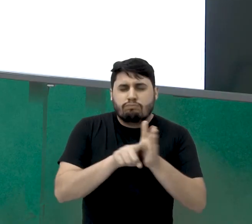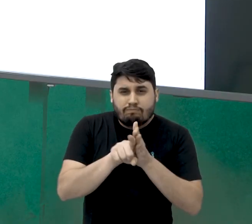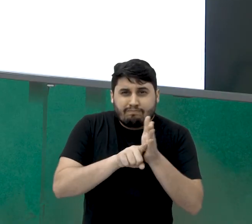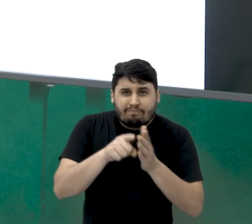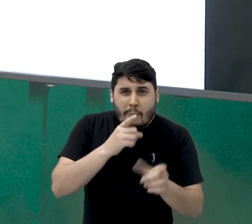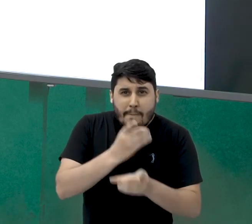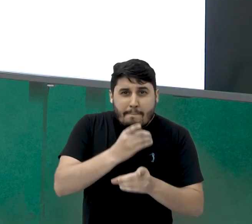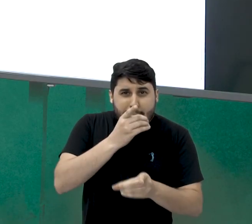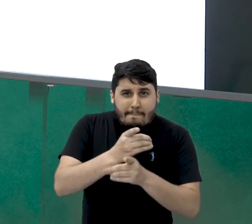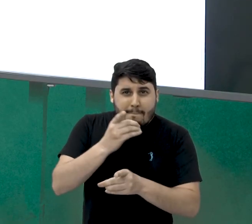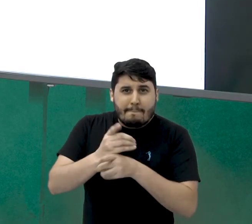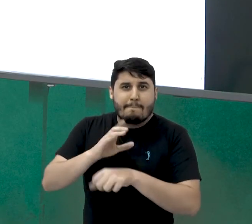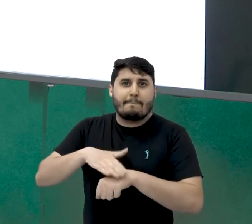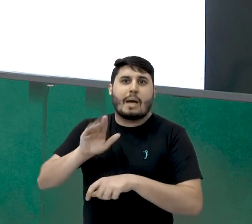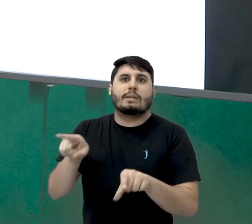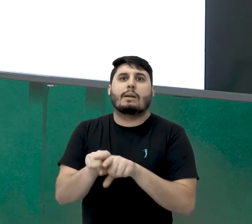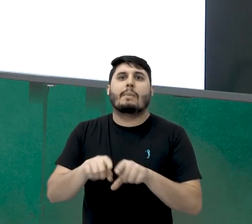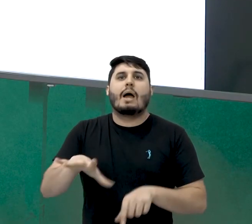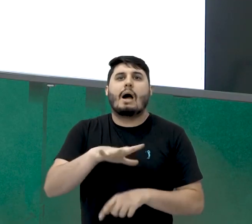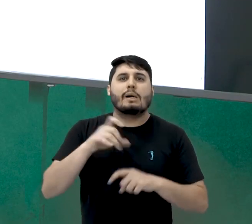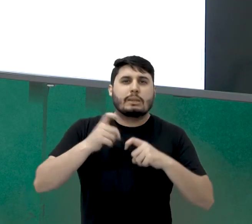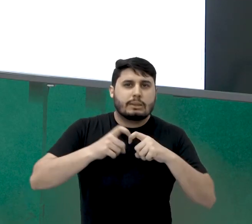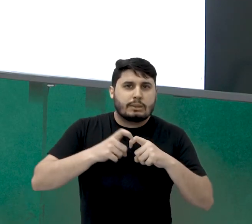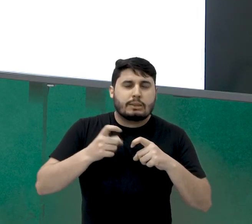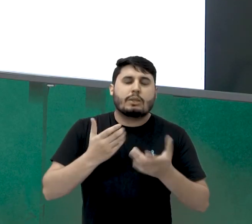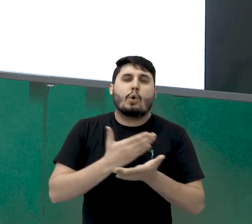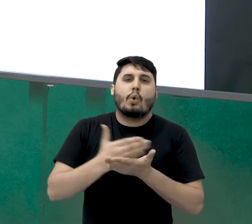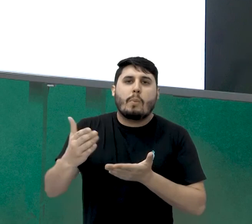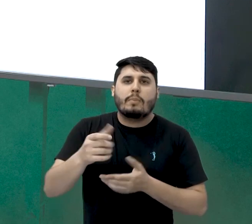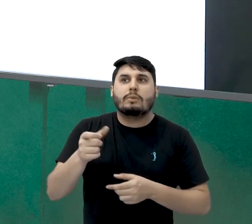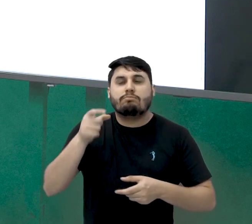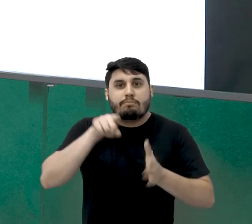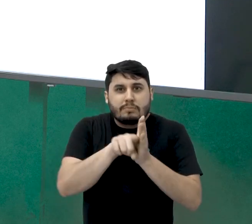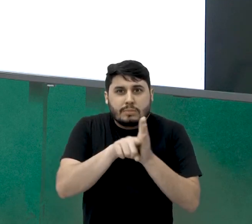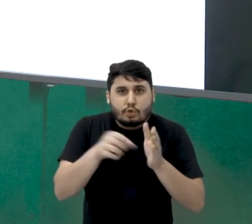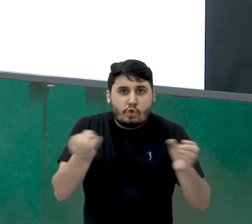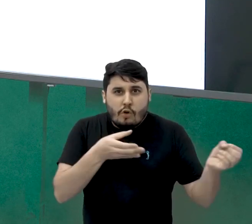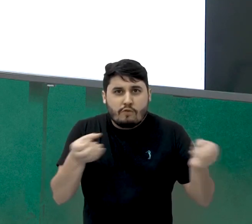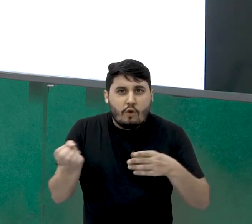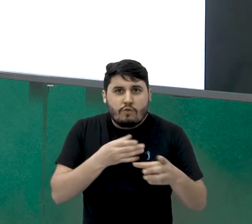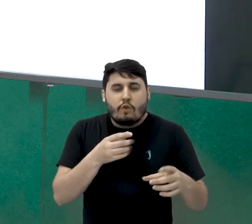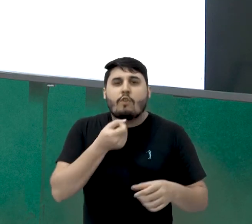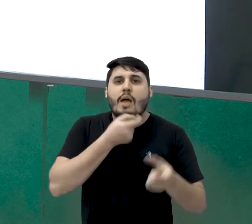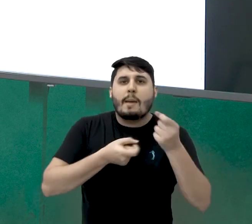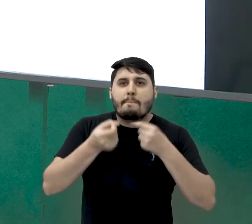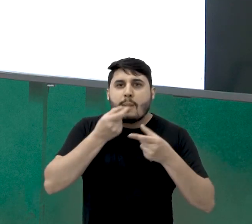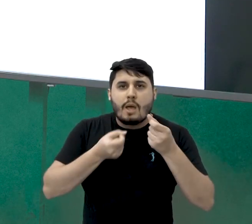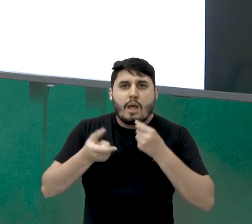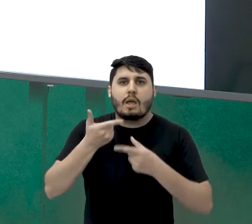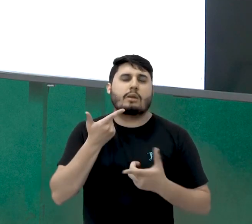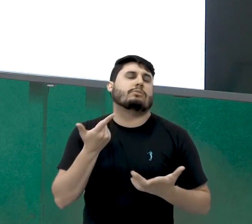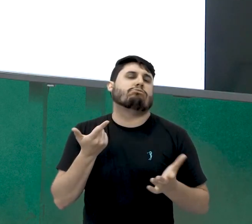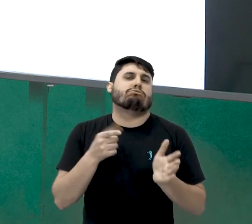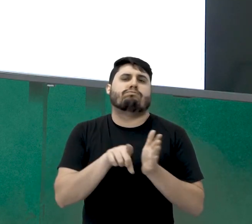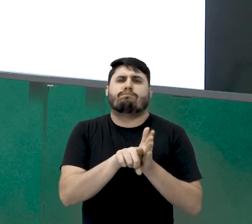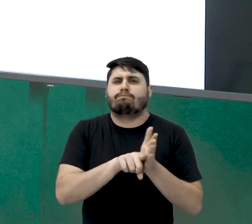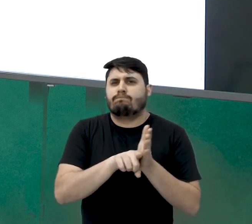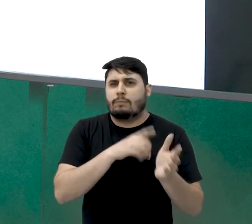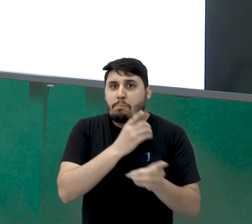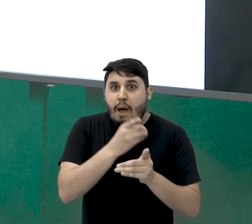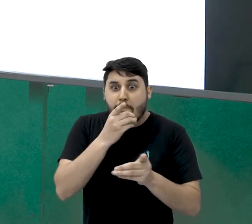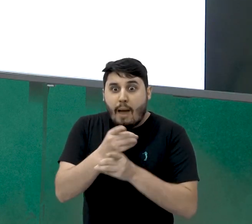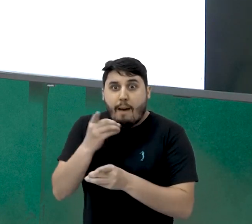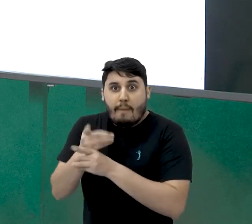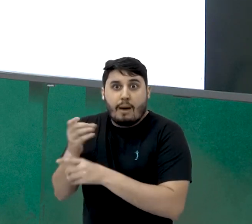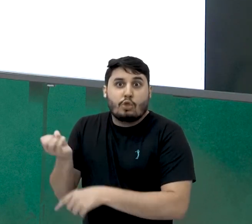surgiram grandes avanços, né, químico-farmacêuticos e médico-hospitalares durante este período, né, principalmente na